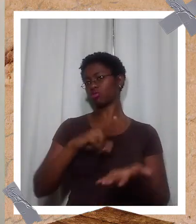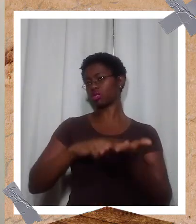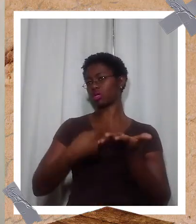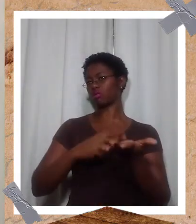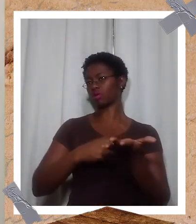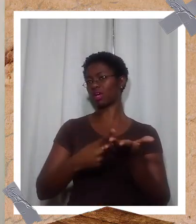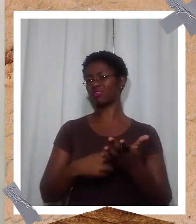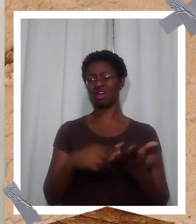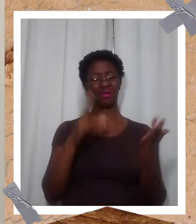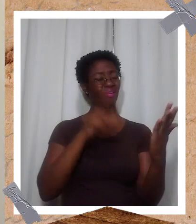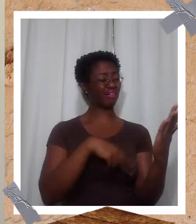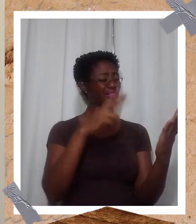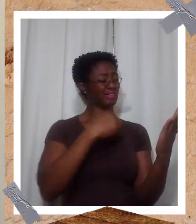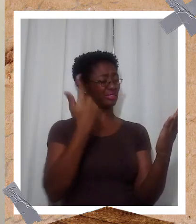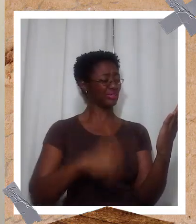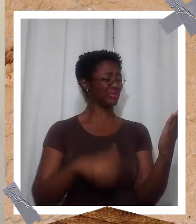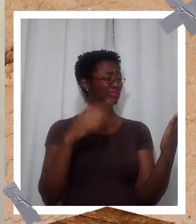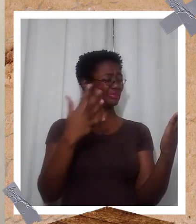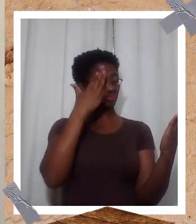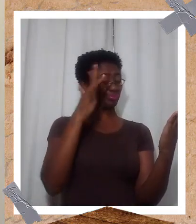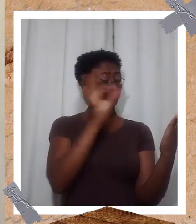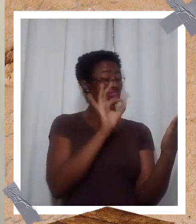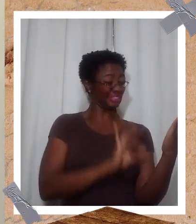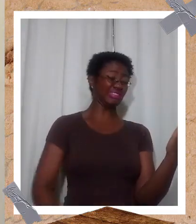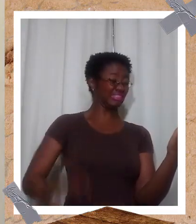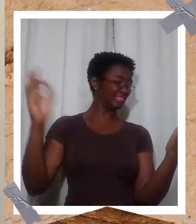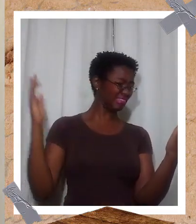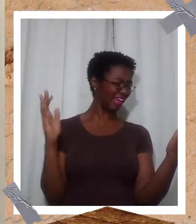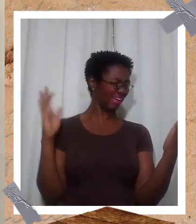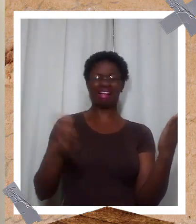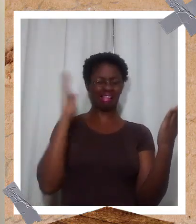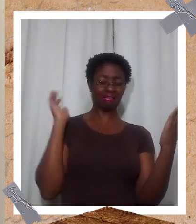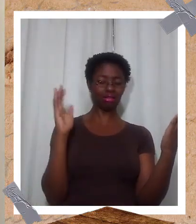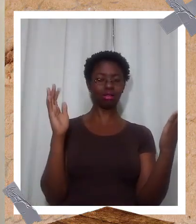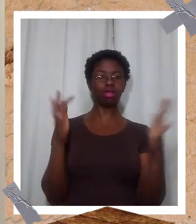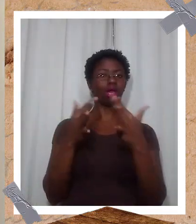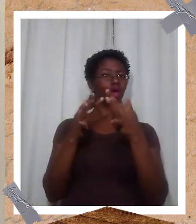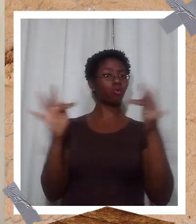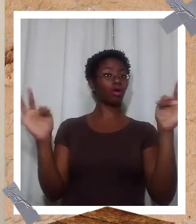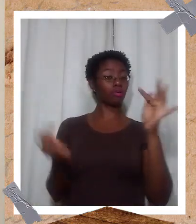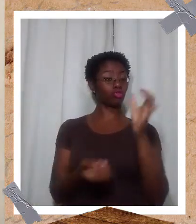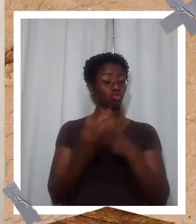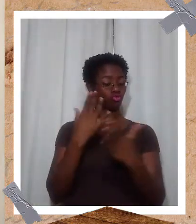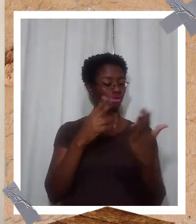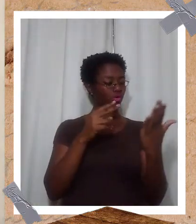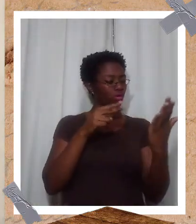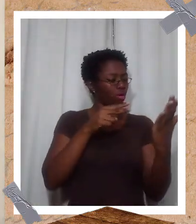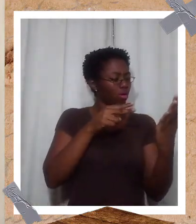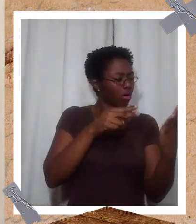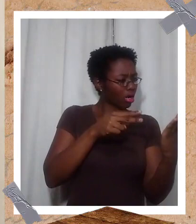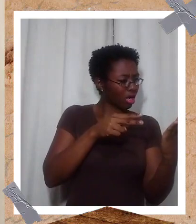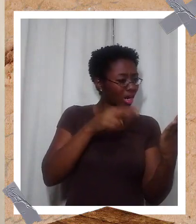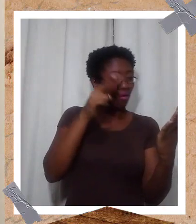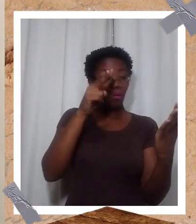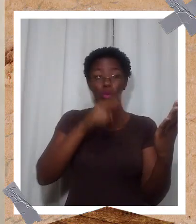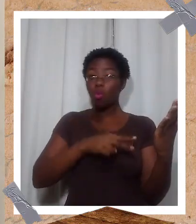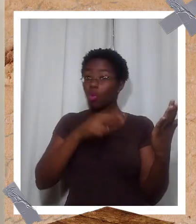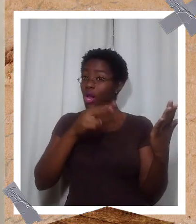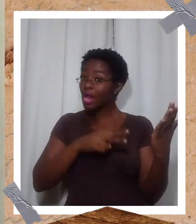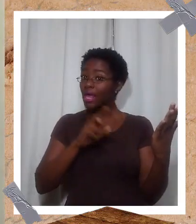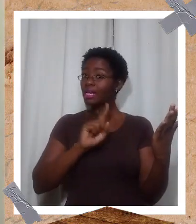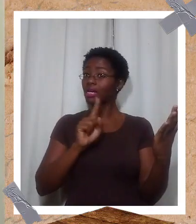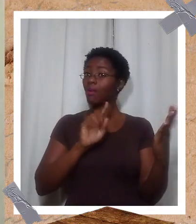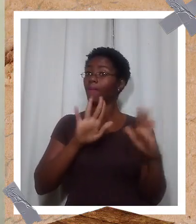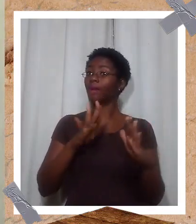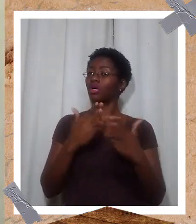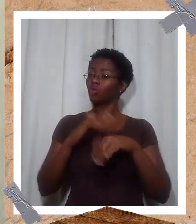meio chateado. E aí veio uma frase fenomenal que eu começo não a ler, mas a dialogar com o